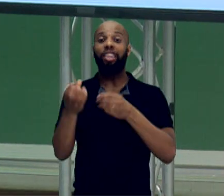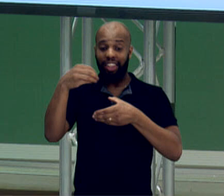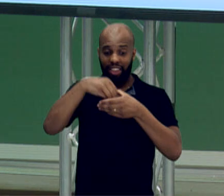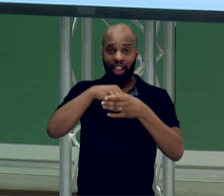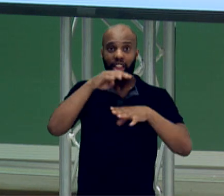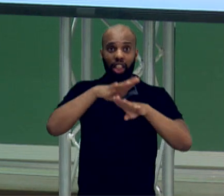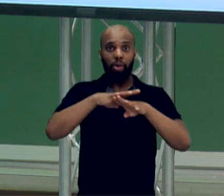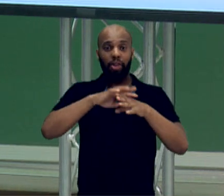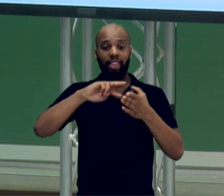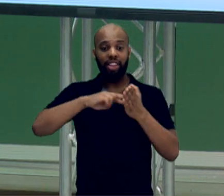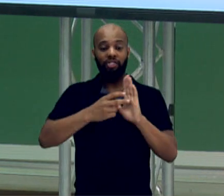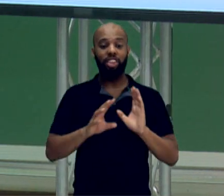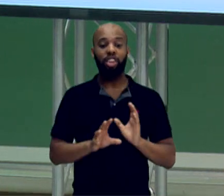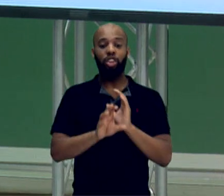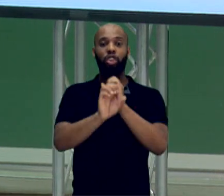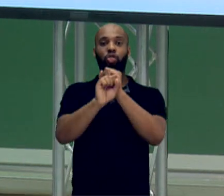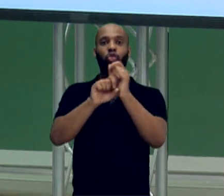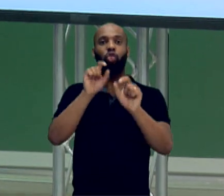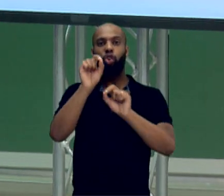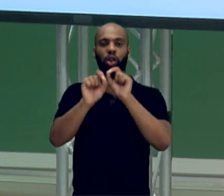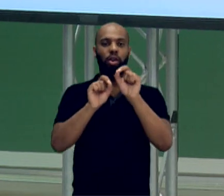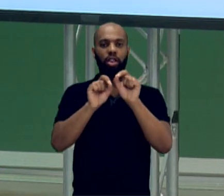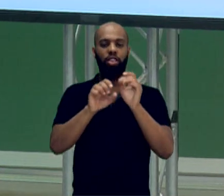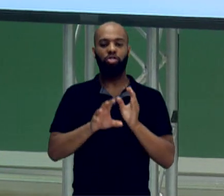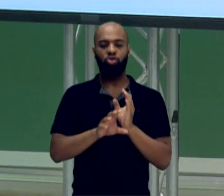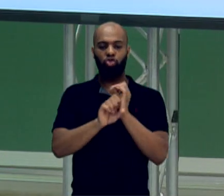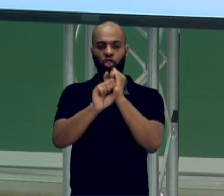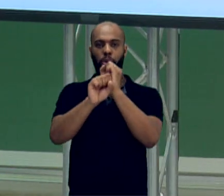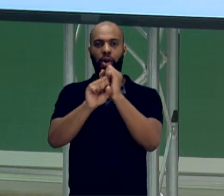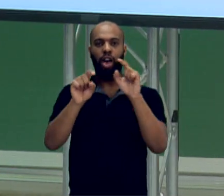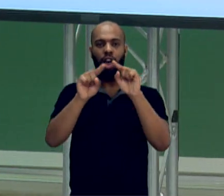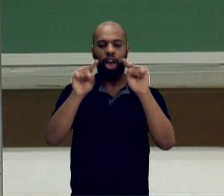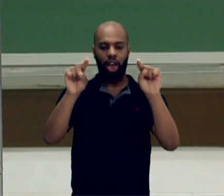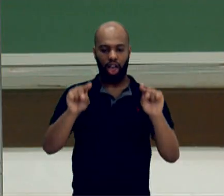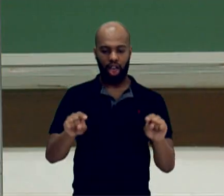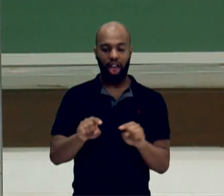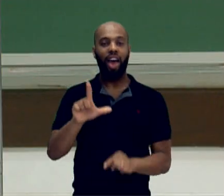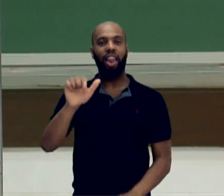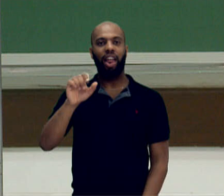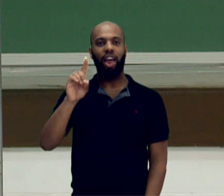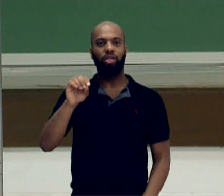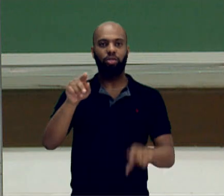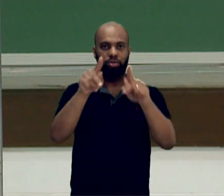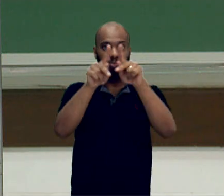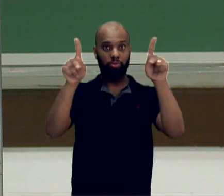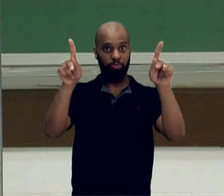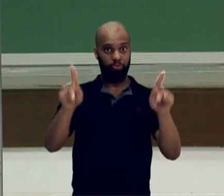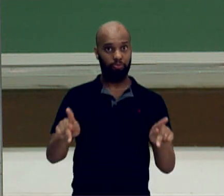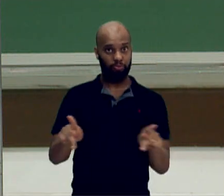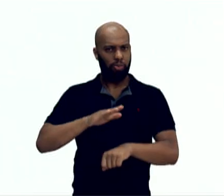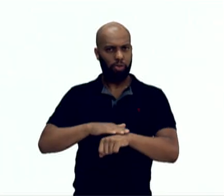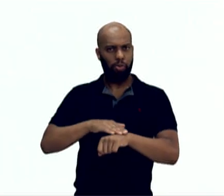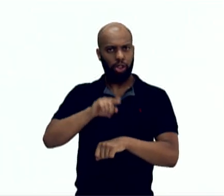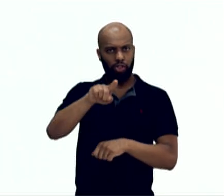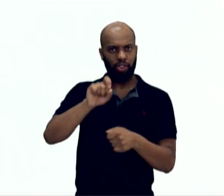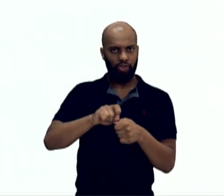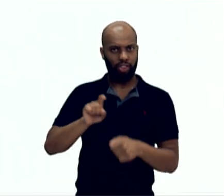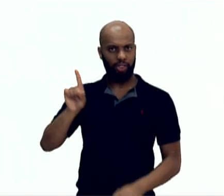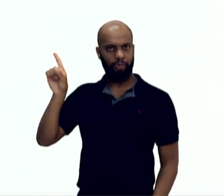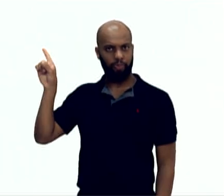significa o quê? Soma das medidas dos lados. Tempo para vocês fazerem esse exercício aí.